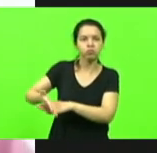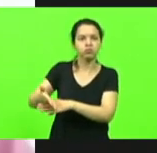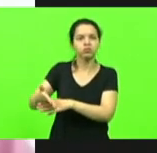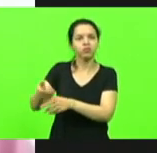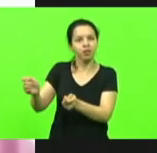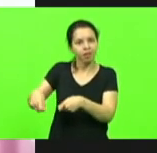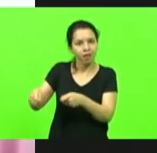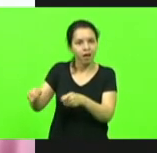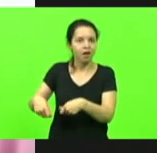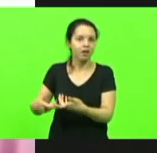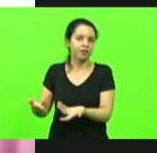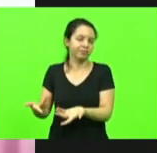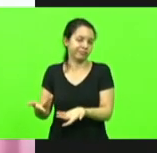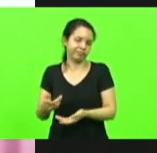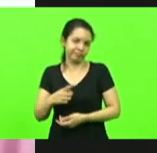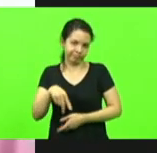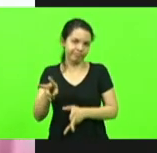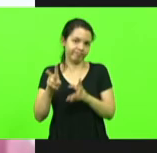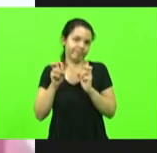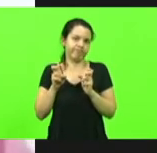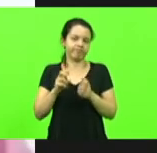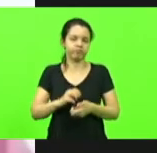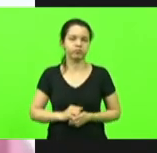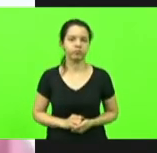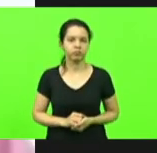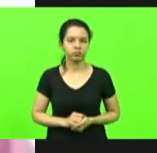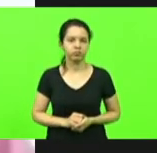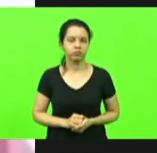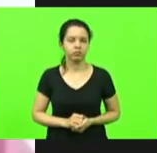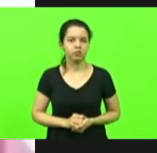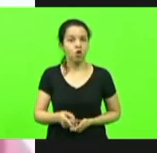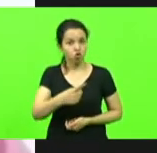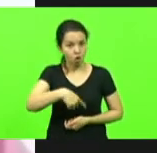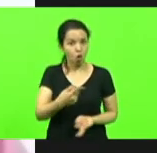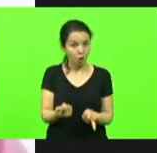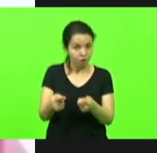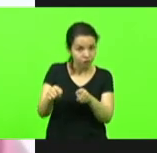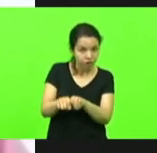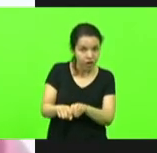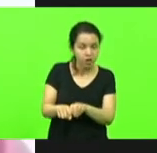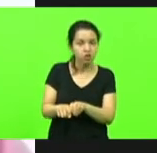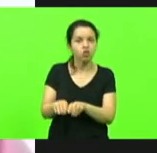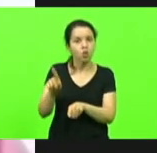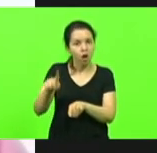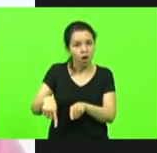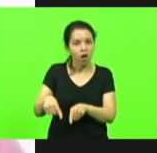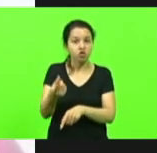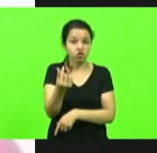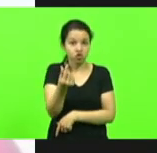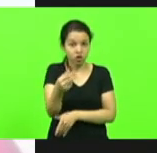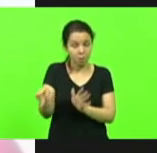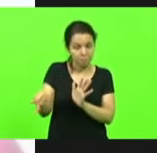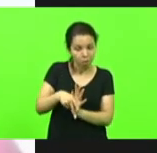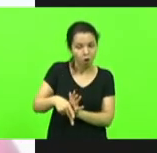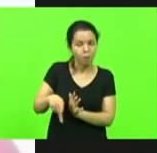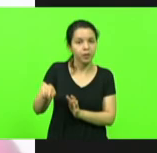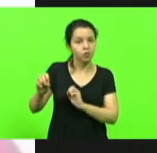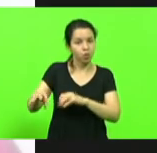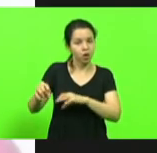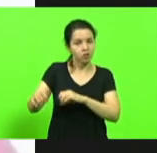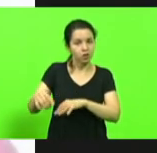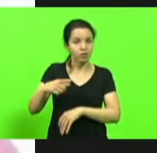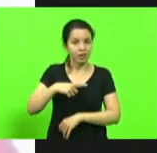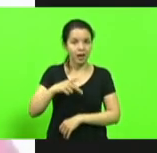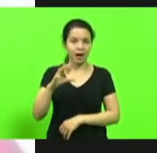Então, a gente viu. O nosso convênio, ele é recursos da educação, né? Nós temos o CAESP,